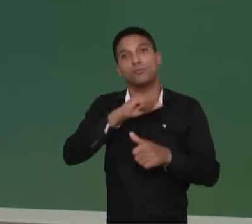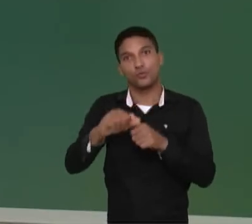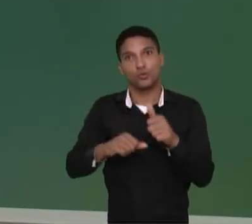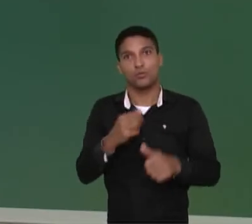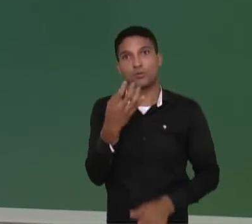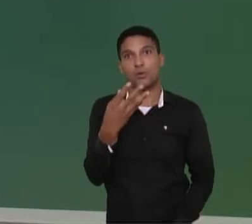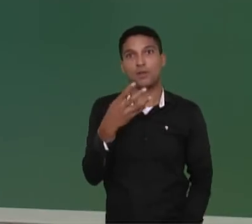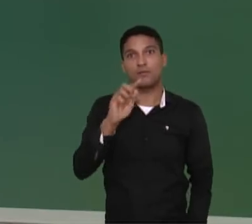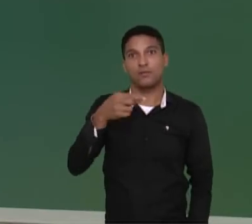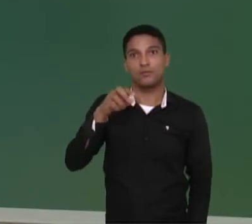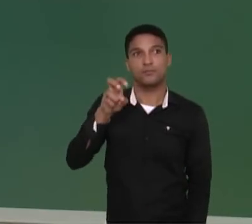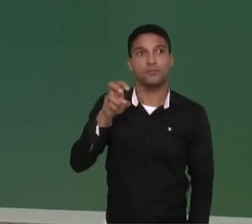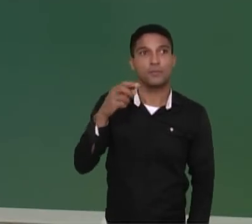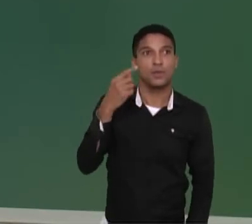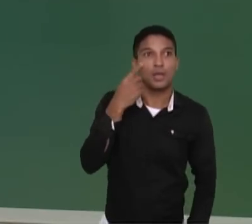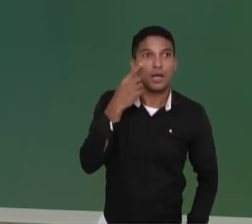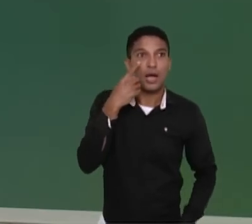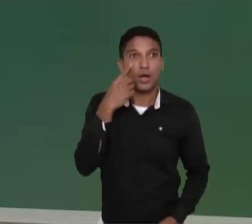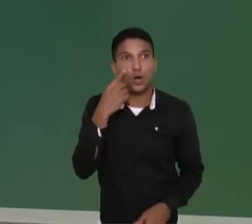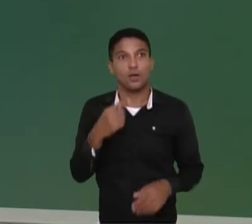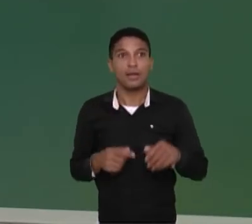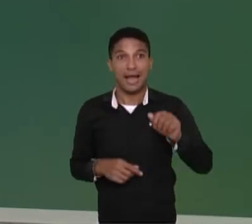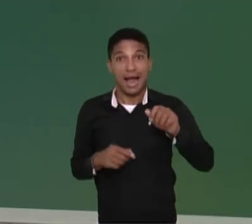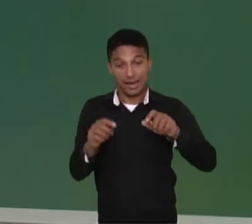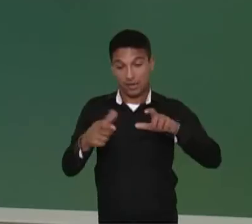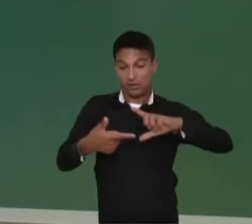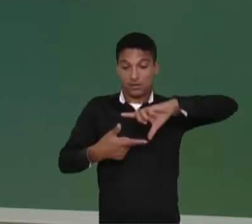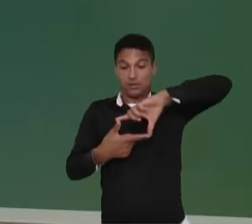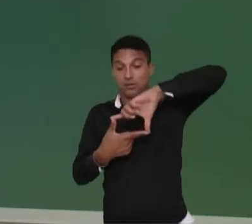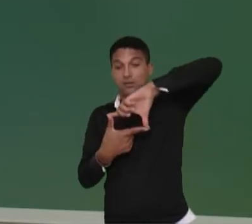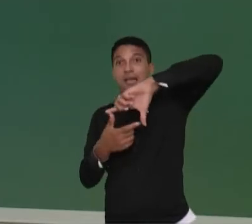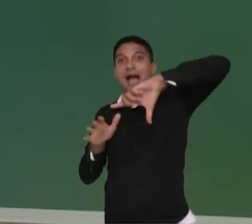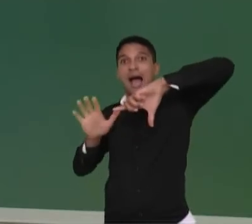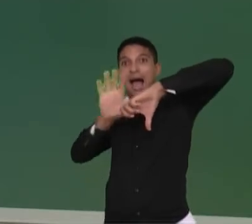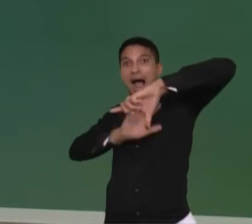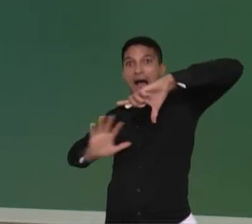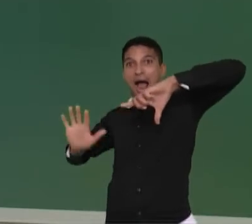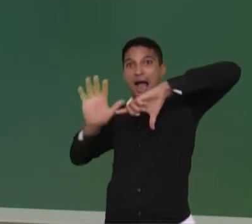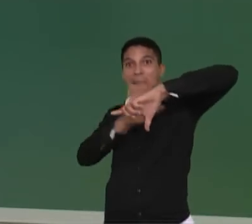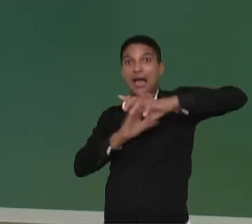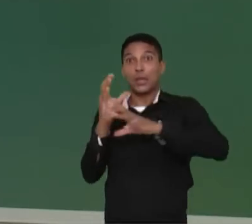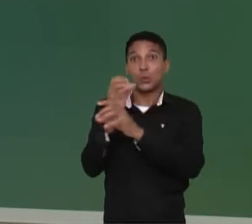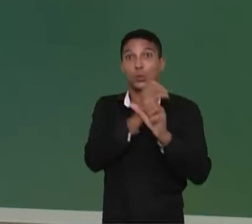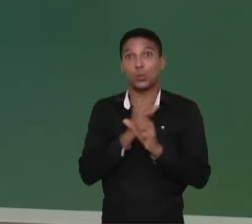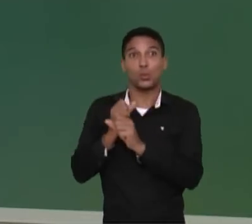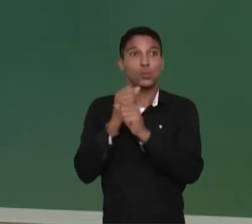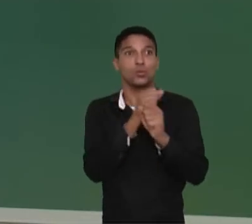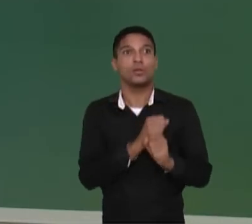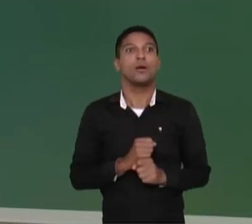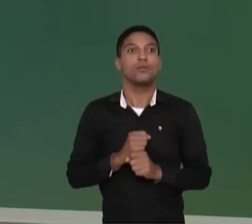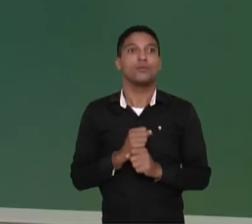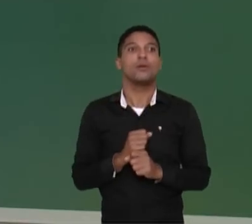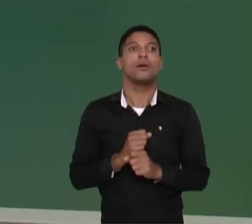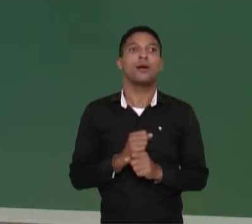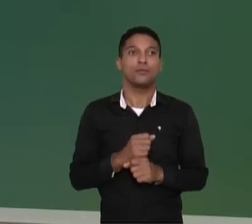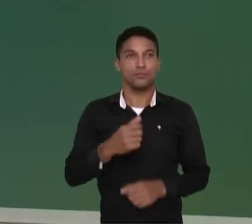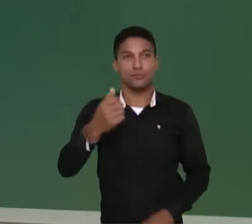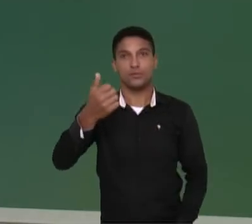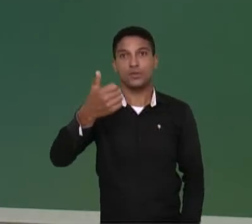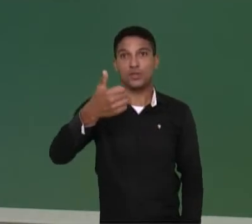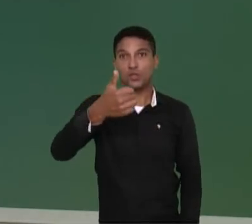vezes largura, 2,7 vezes 4,5, e eu tenho a área como 12,15